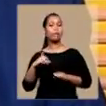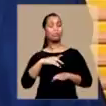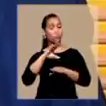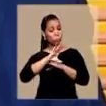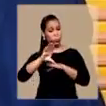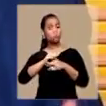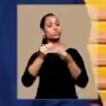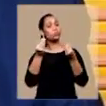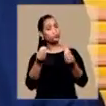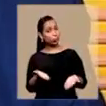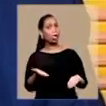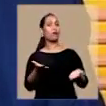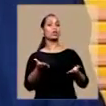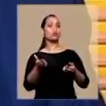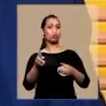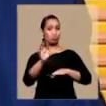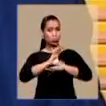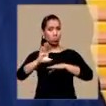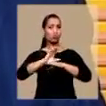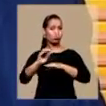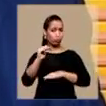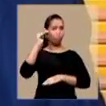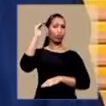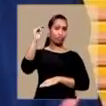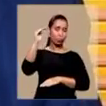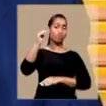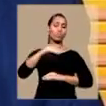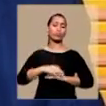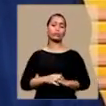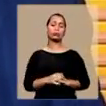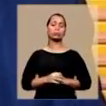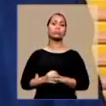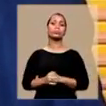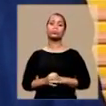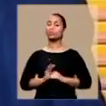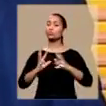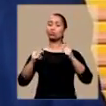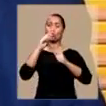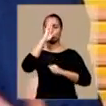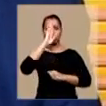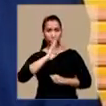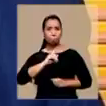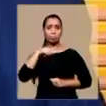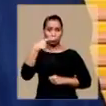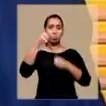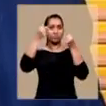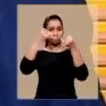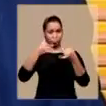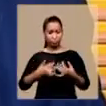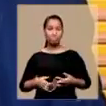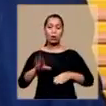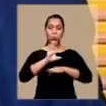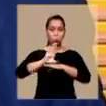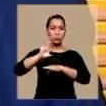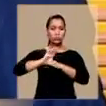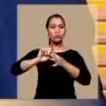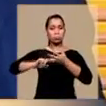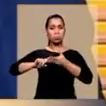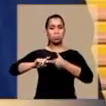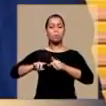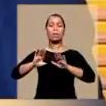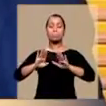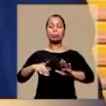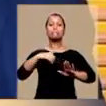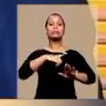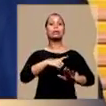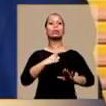Também oferece cursos, né? São cursos superiores de graduação, todos eles gratuitos, né? O Depois eu posso falar um pouquinho mais sobre cada curso. Sim.